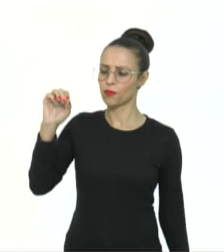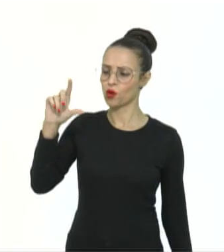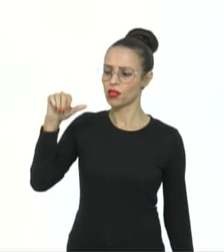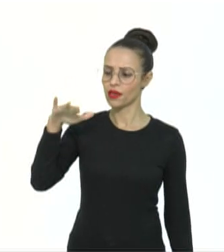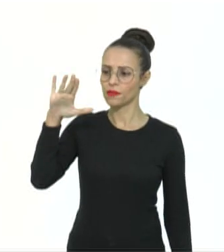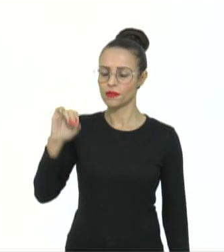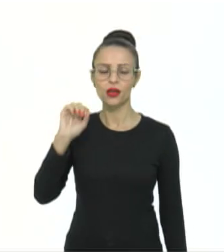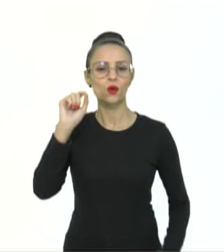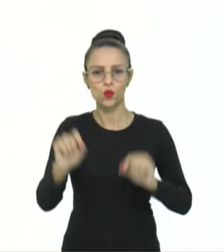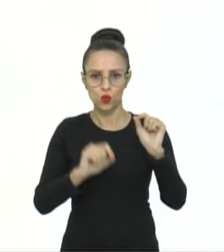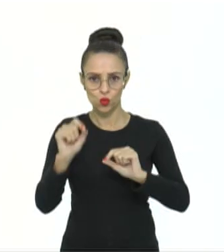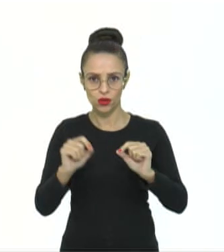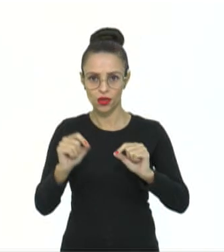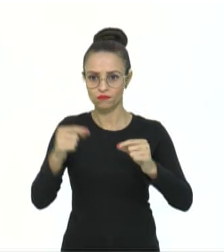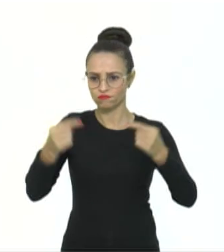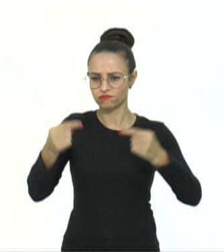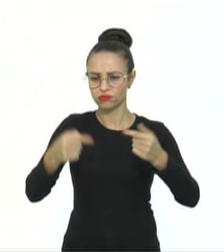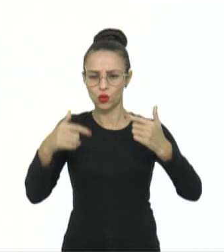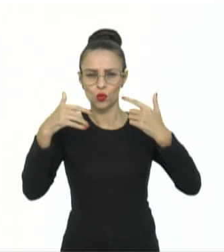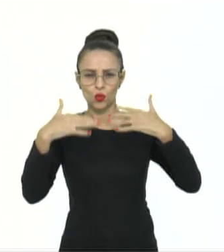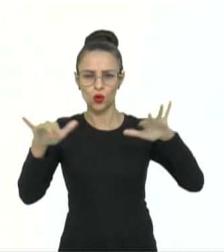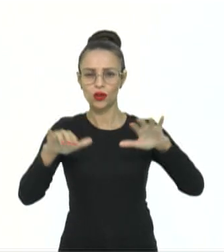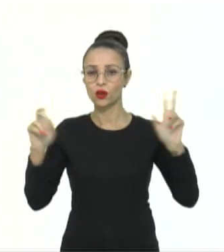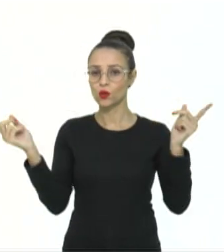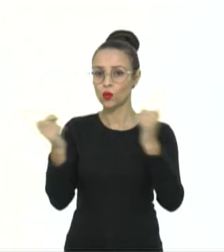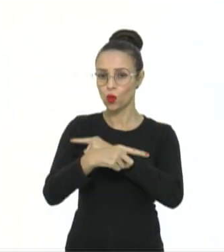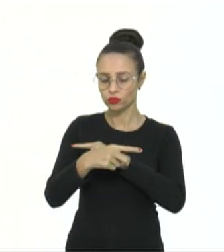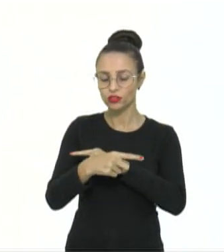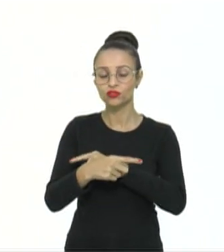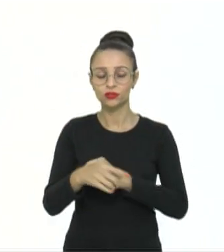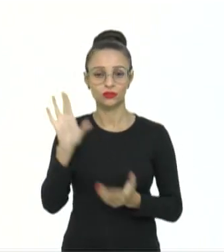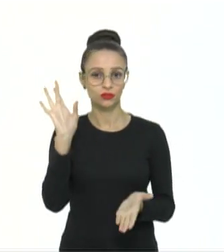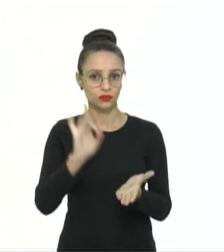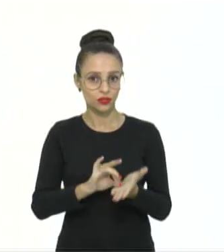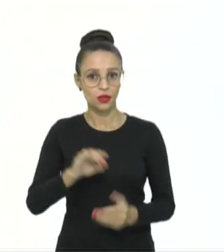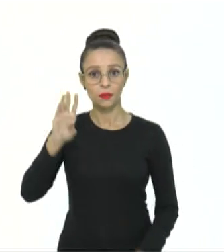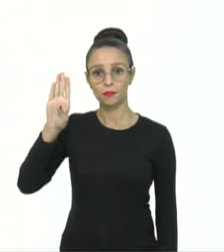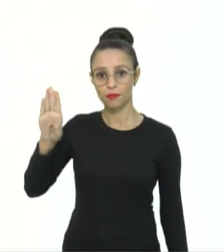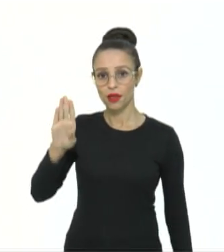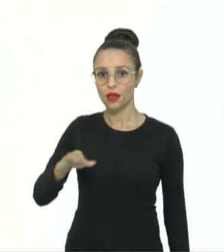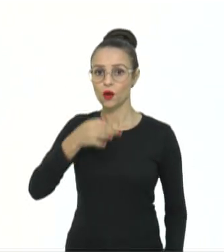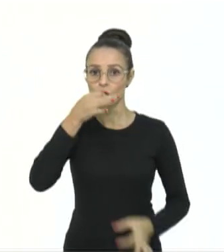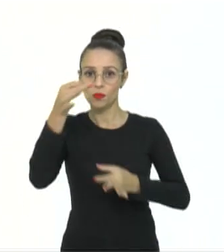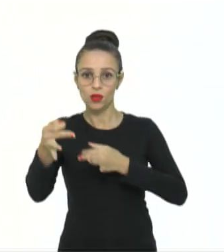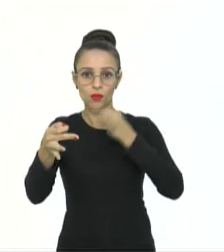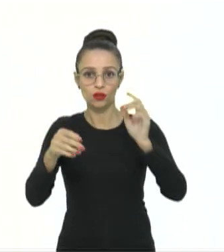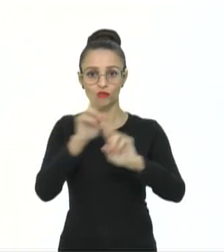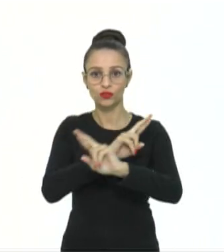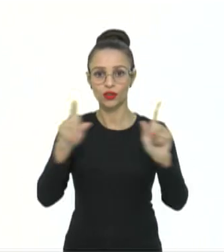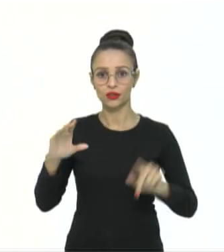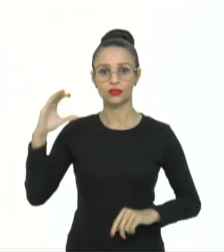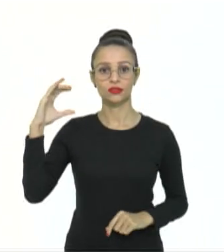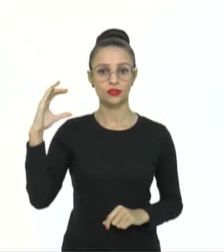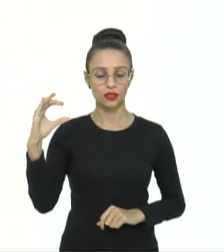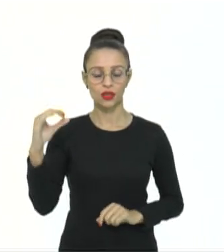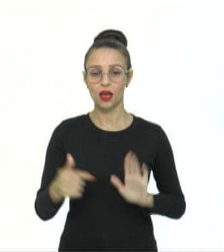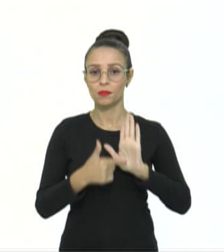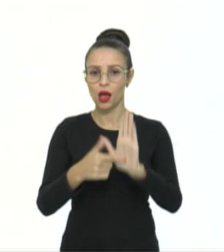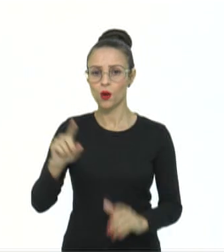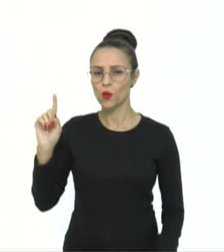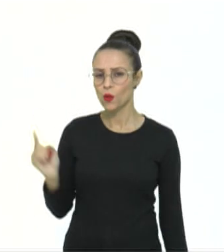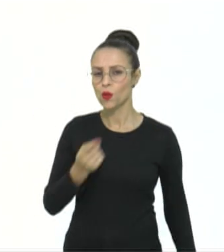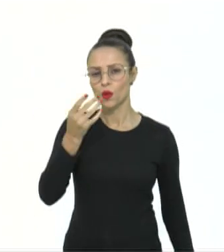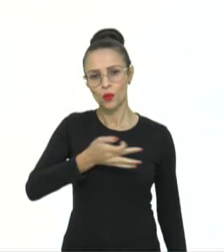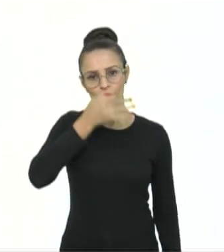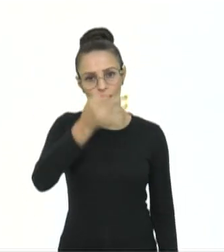letra A, contradiz a realidade, letra B, gera opiniões distintas, letra C, apresenta um único ponto de